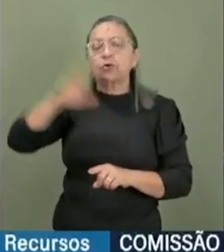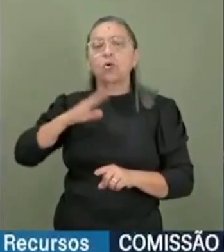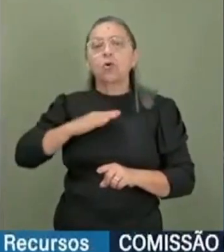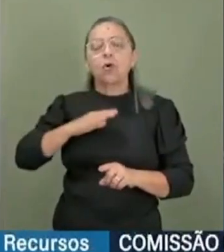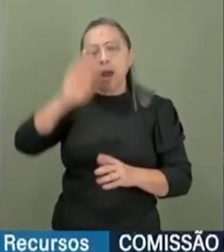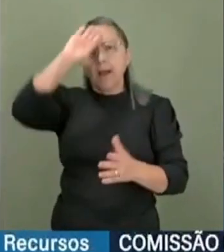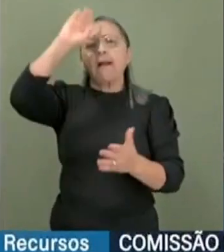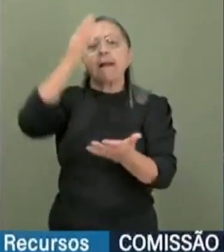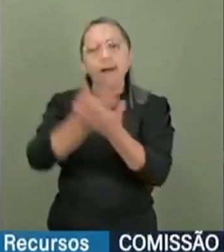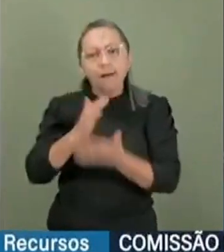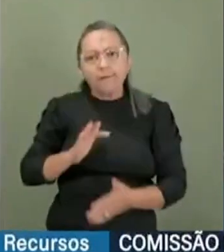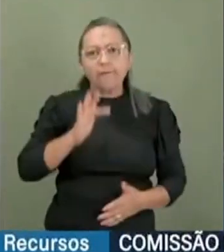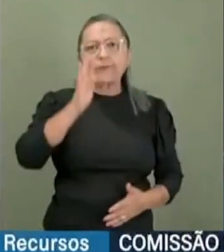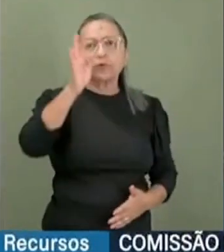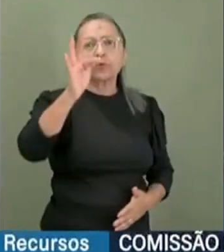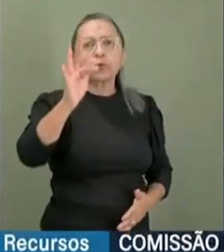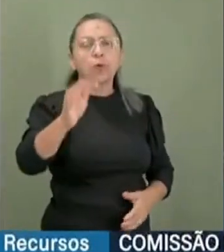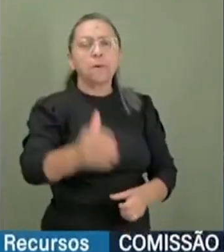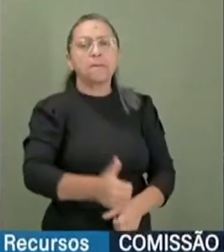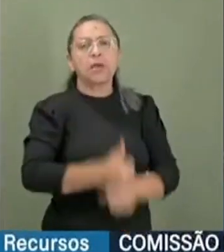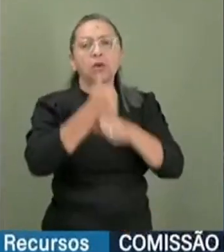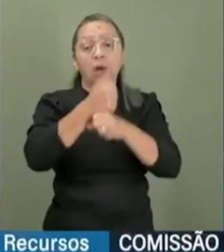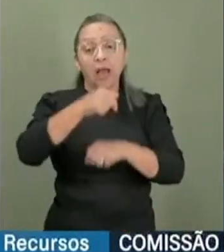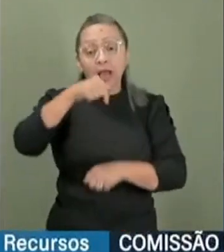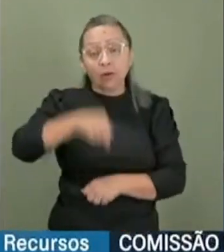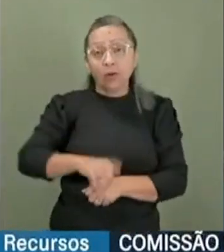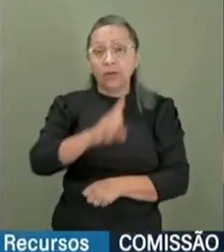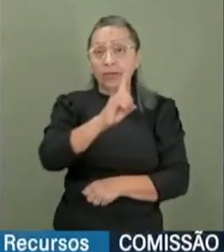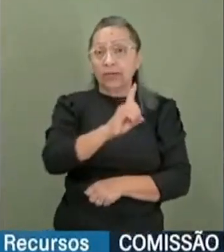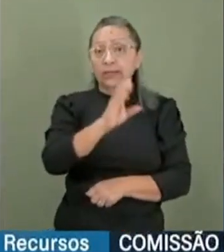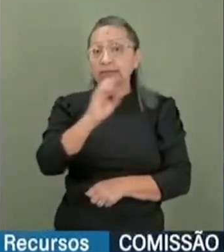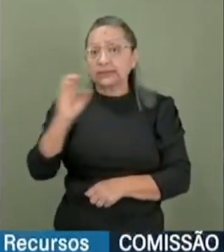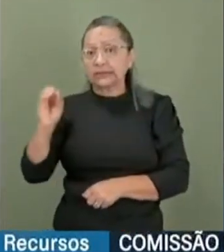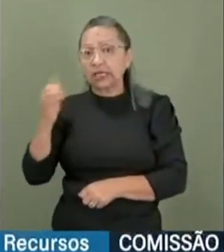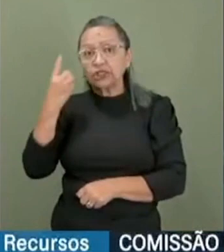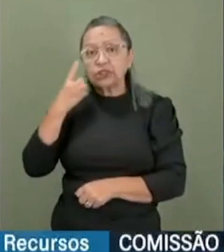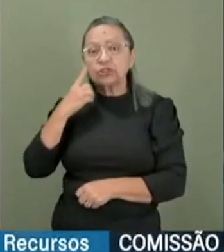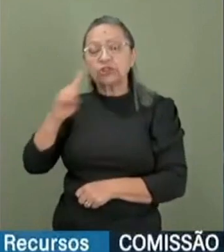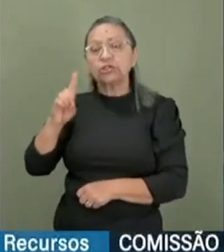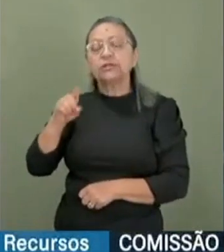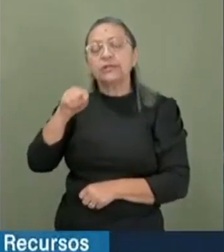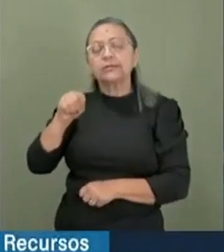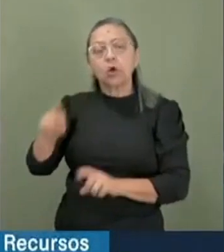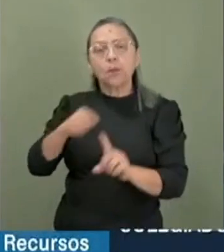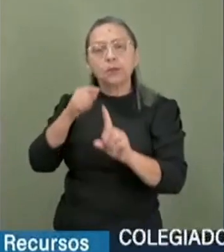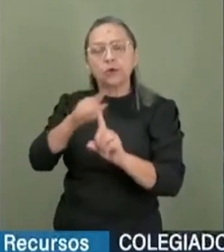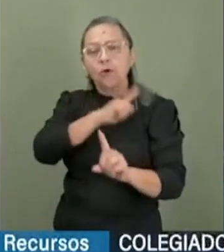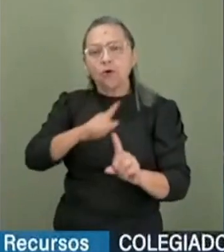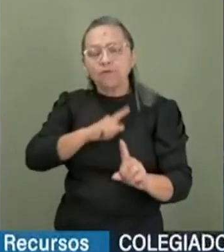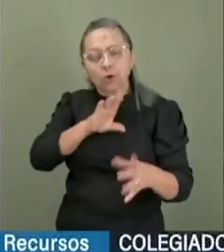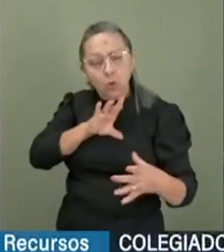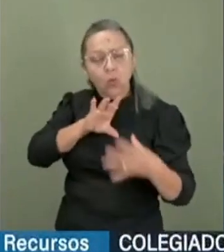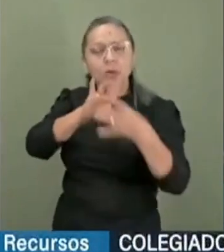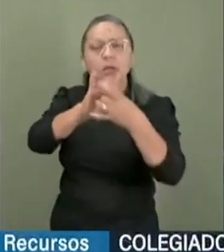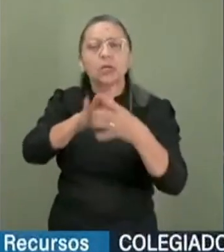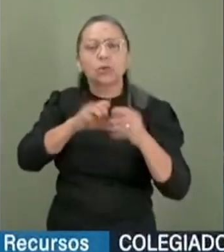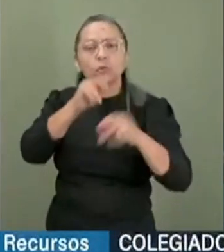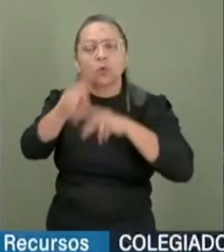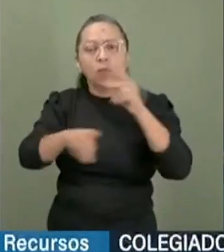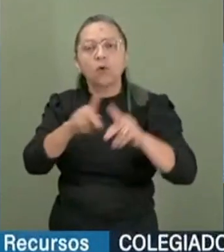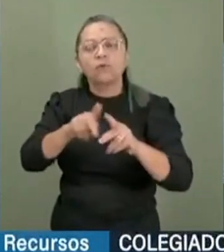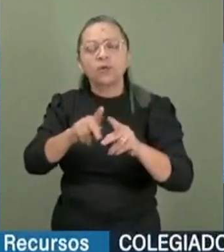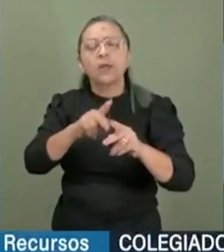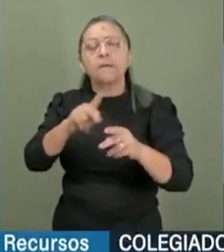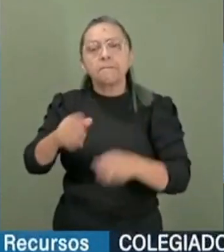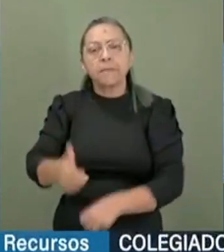a crença no futuro 100 dias de um governo que vai unir o povo brasileiro e reconstruir o nosso